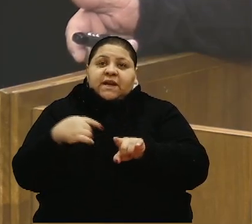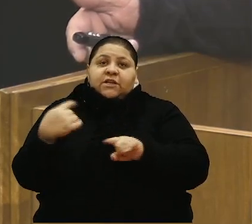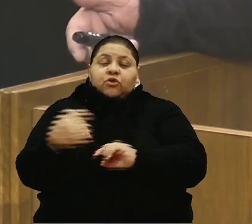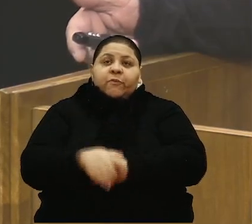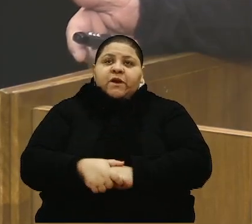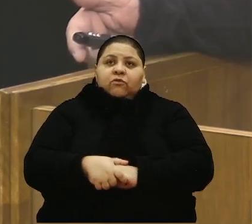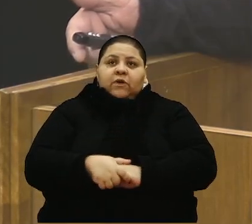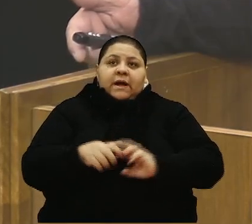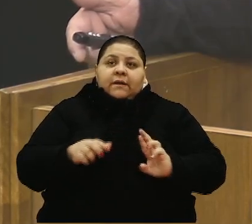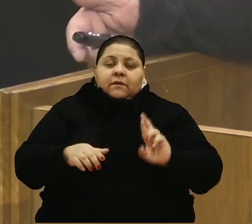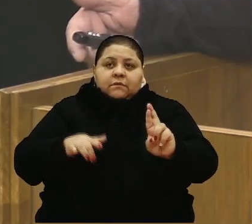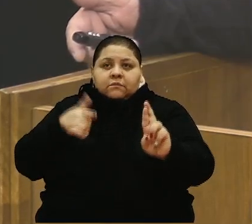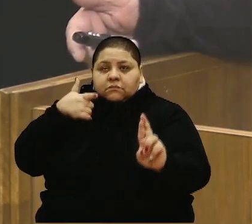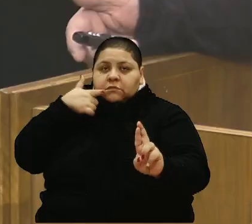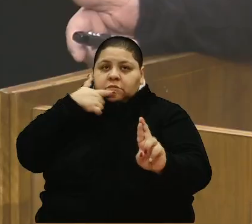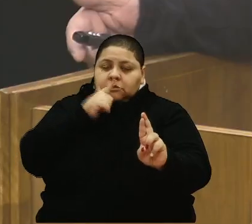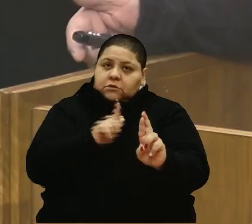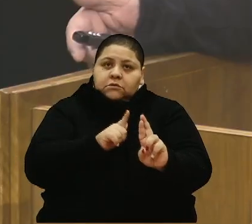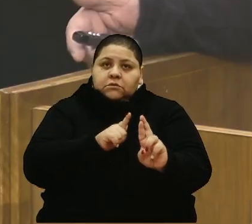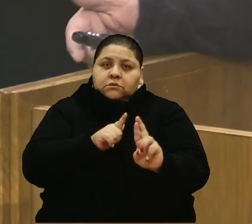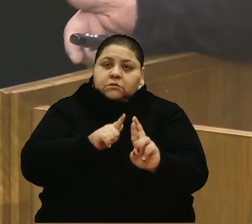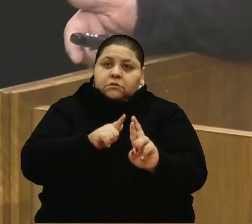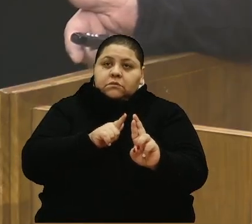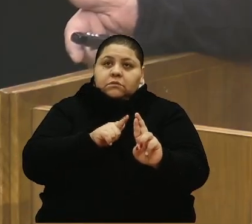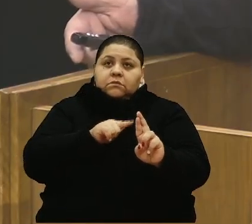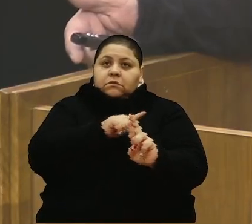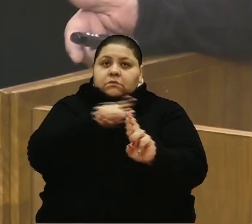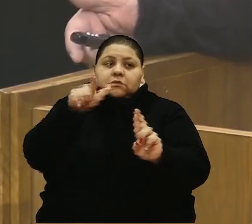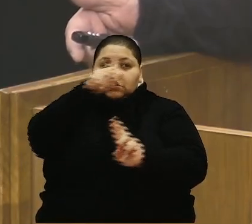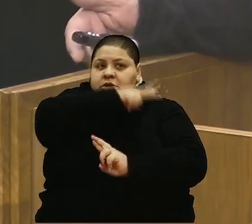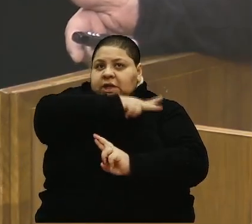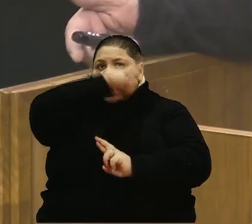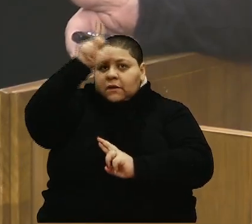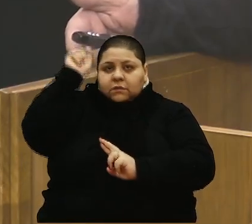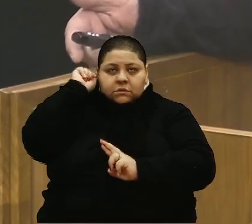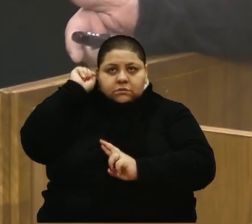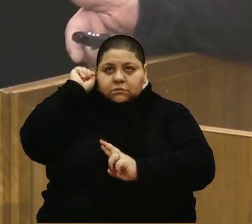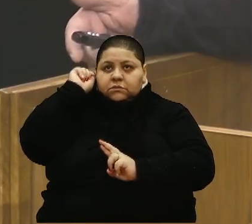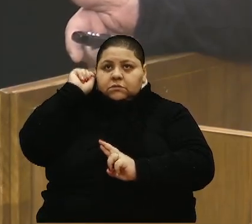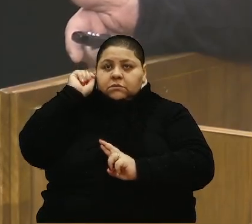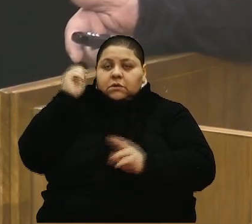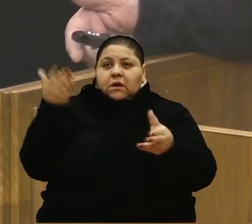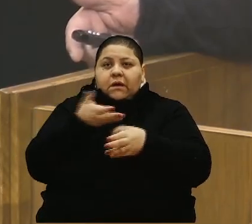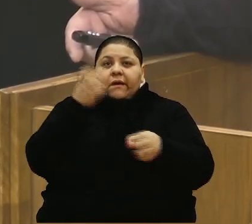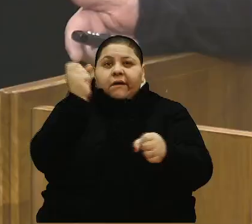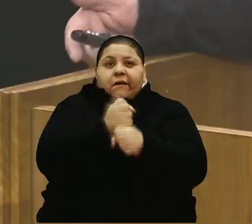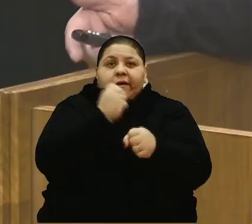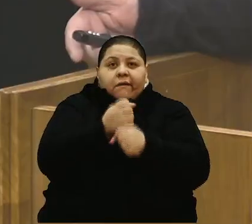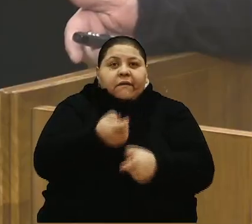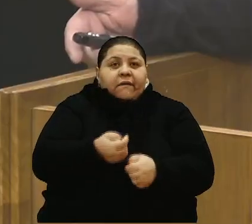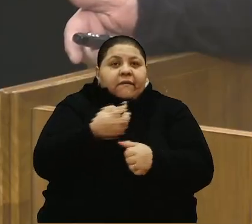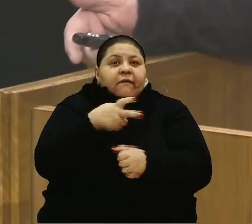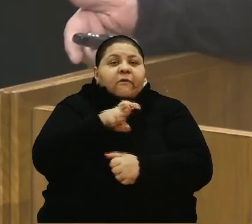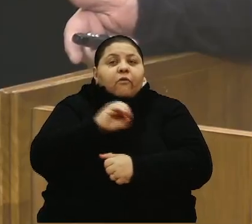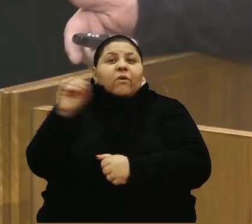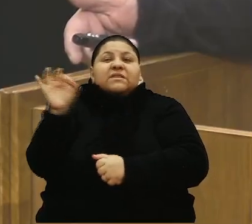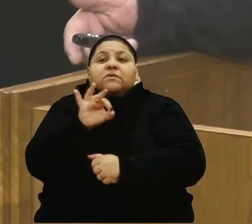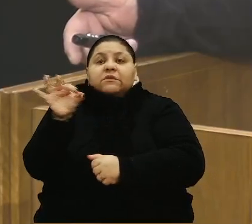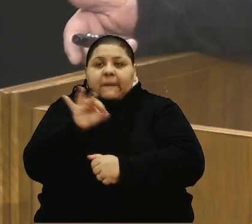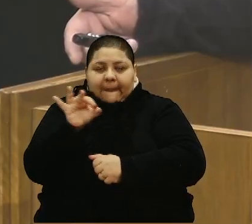um ganho do ponto de vista de a prefeitura não ter que licitar as obras de quase